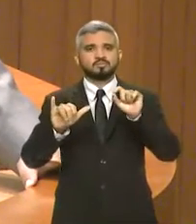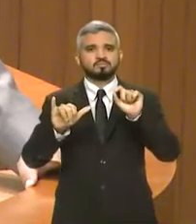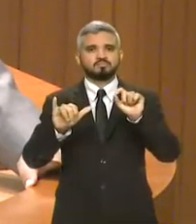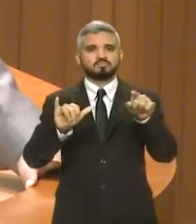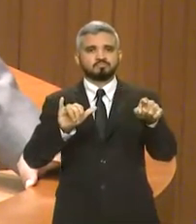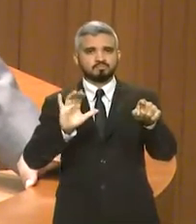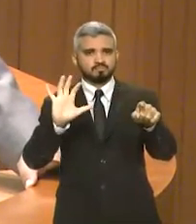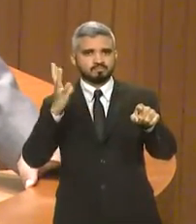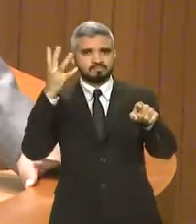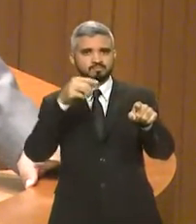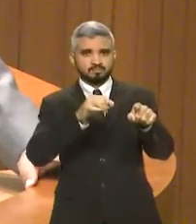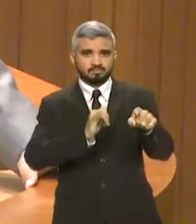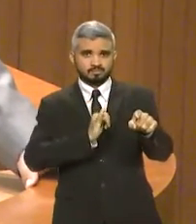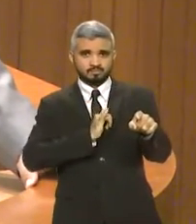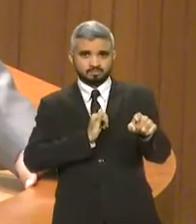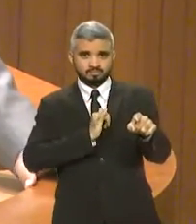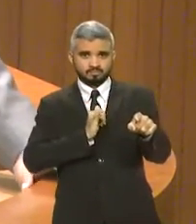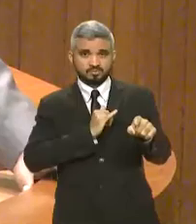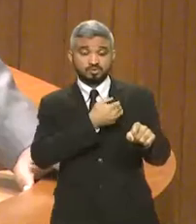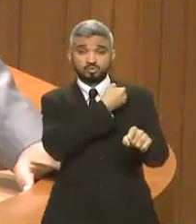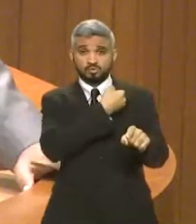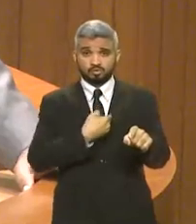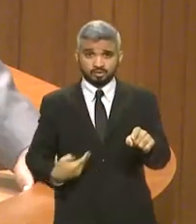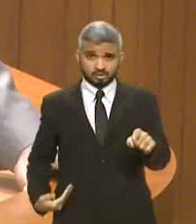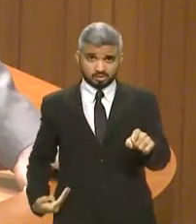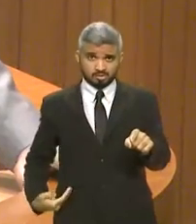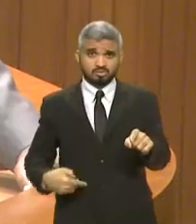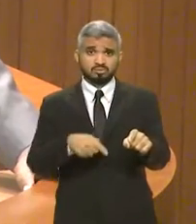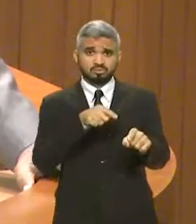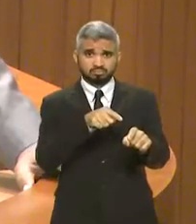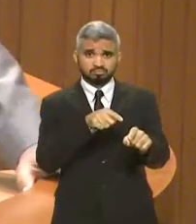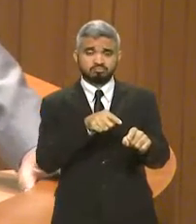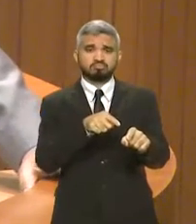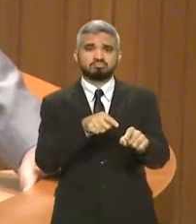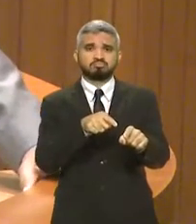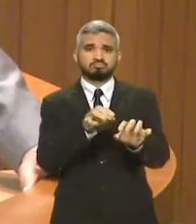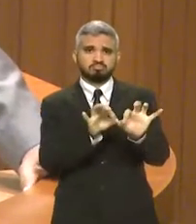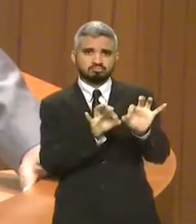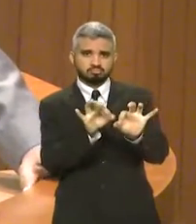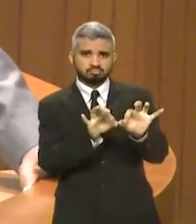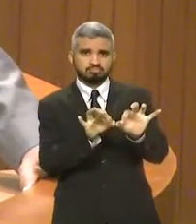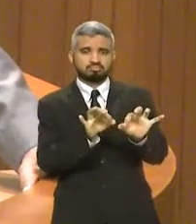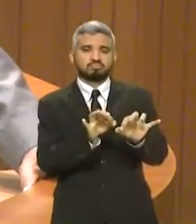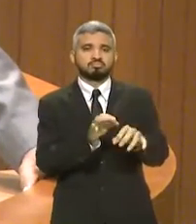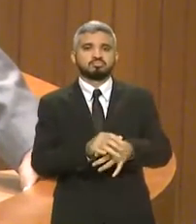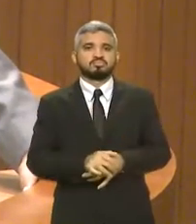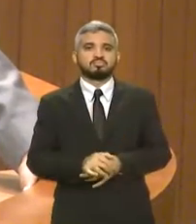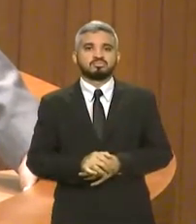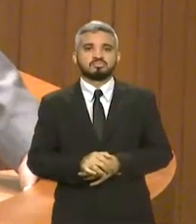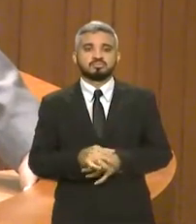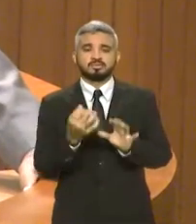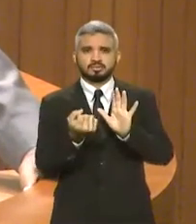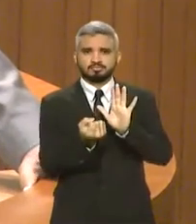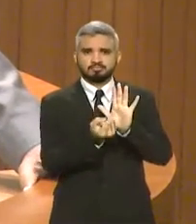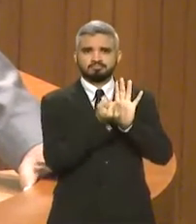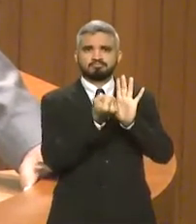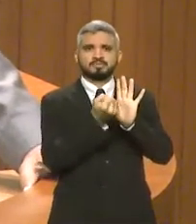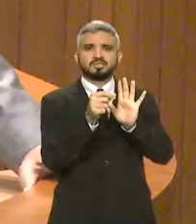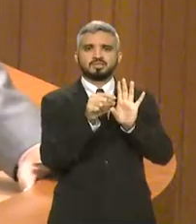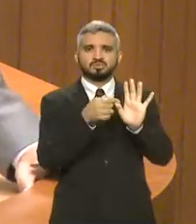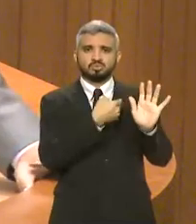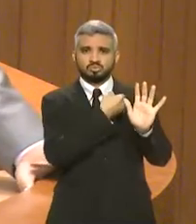Imperatriz, que tem sido uma das marcas mais fortes desse governo, sobretudo